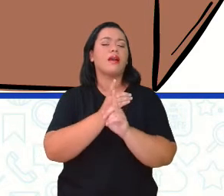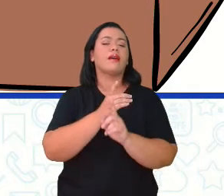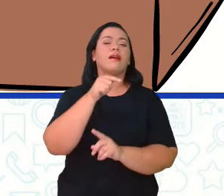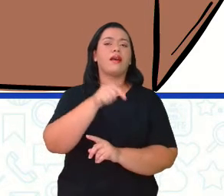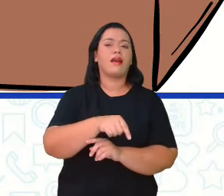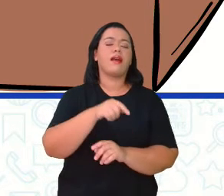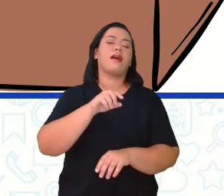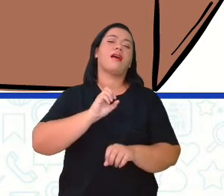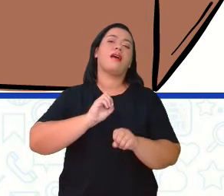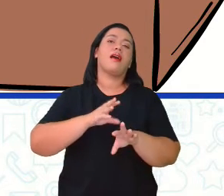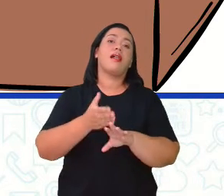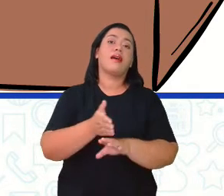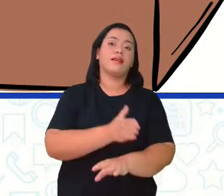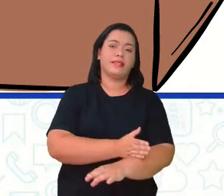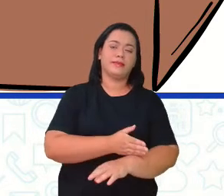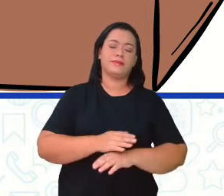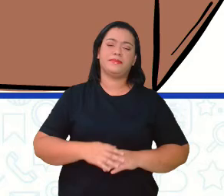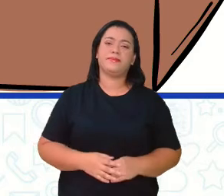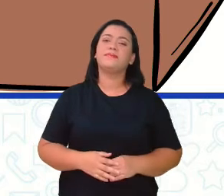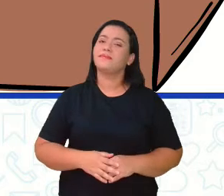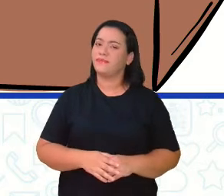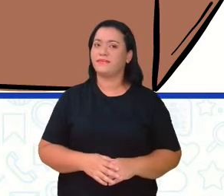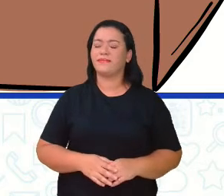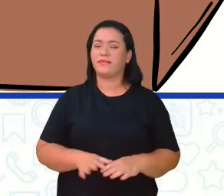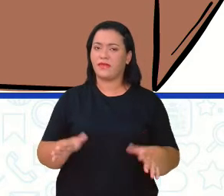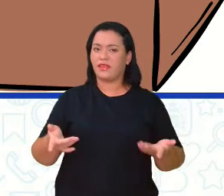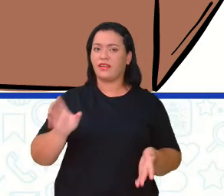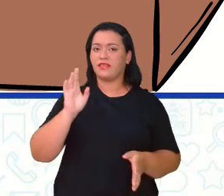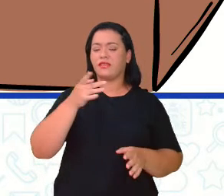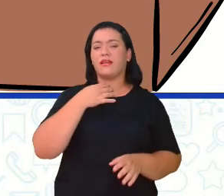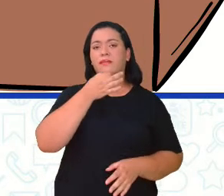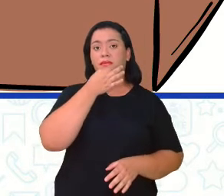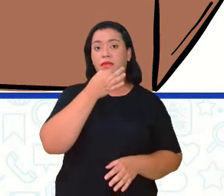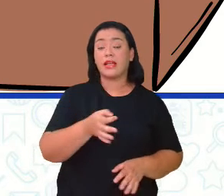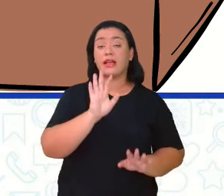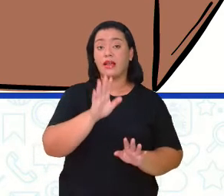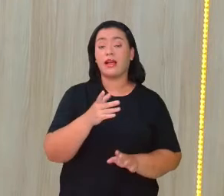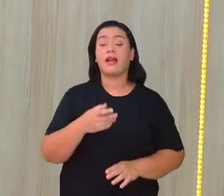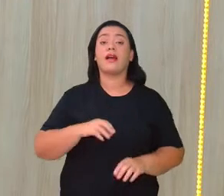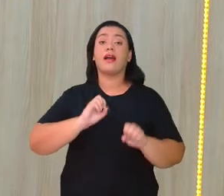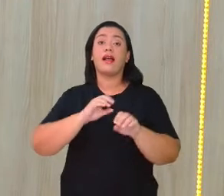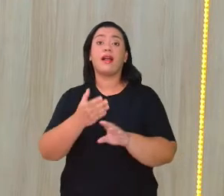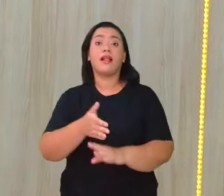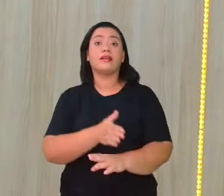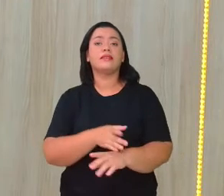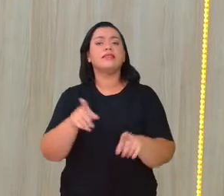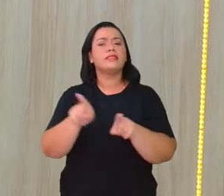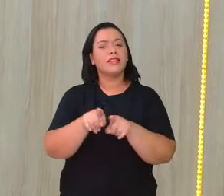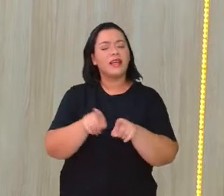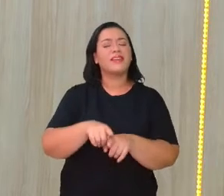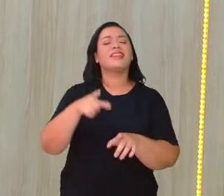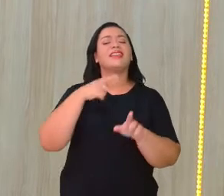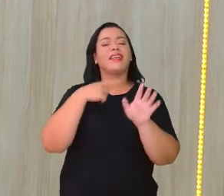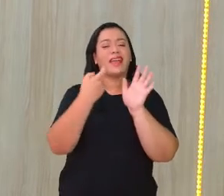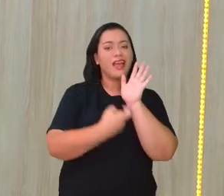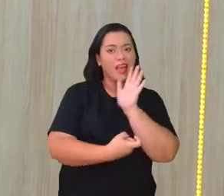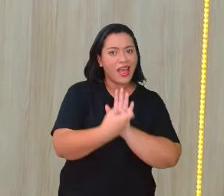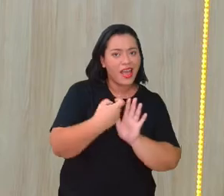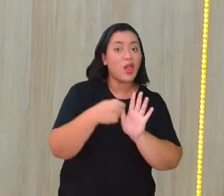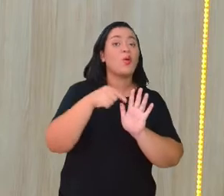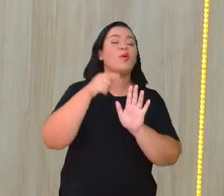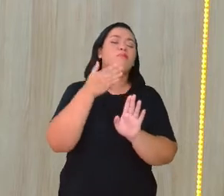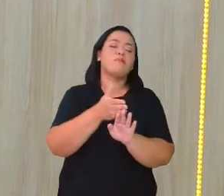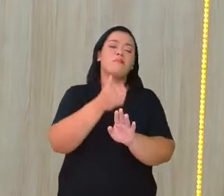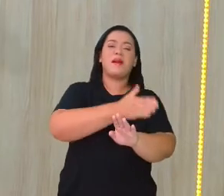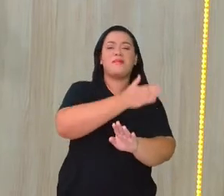aula anterior. Então fica aí essa dica. E aí na aula anterior também tem um QR Code da outra aula